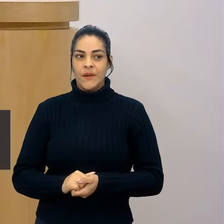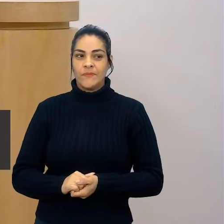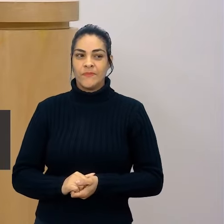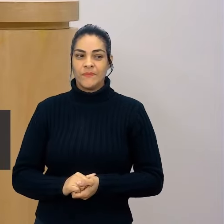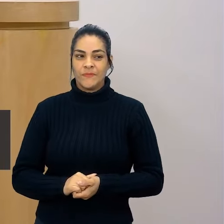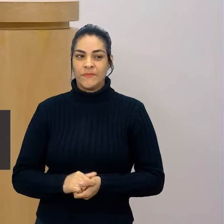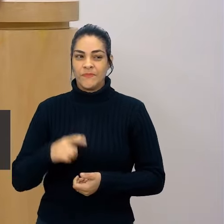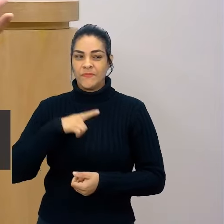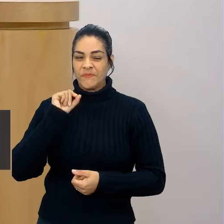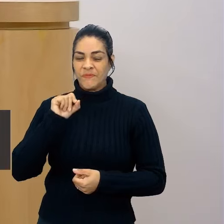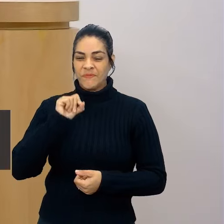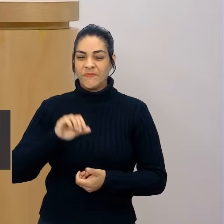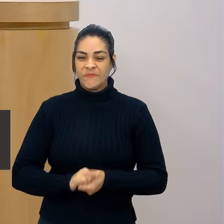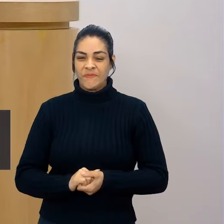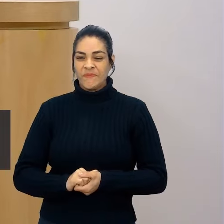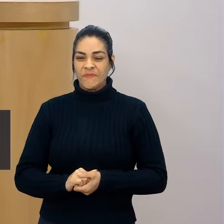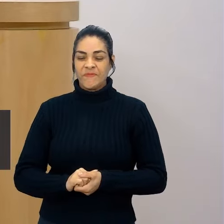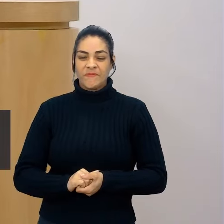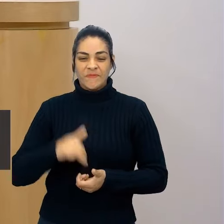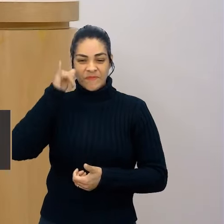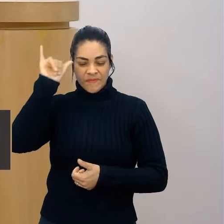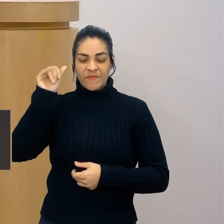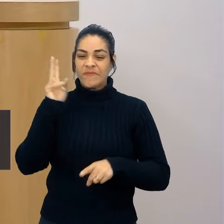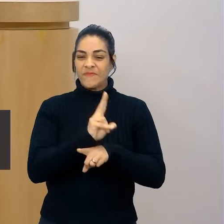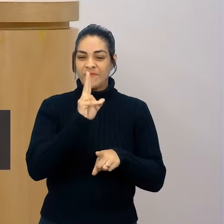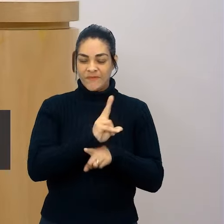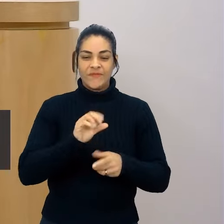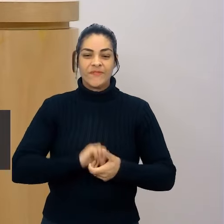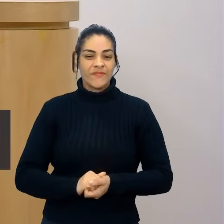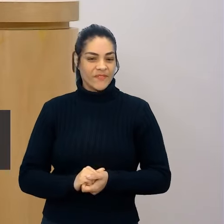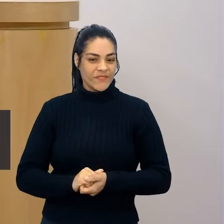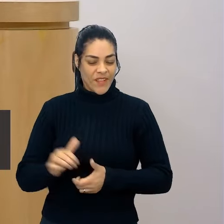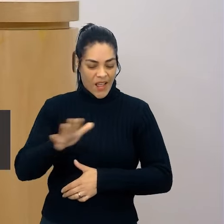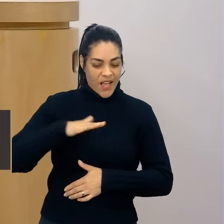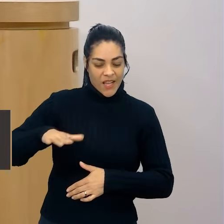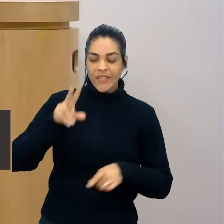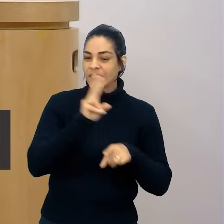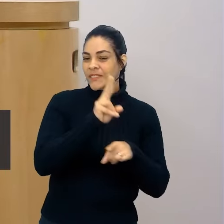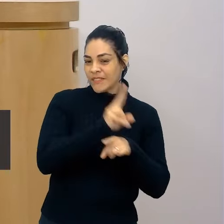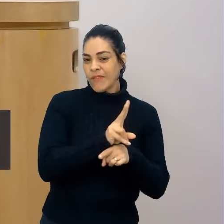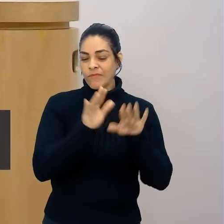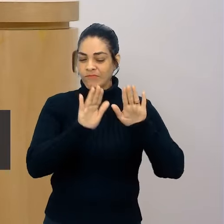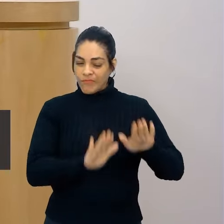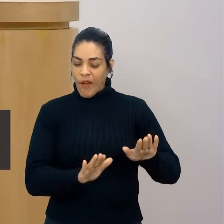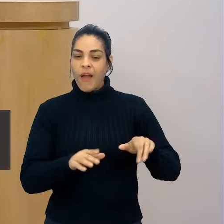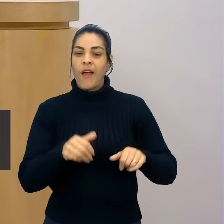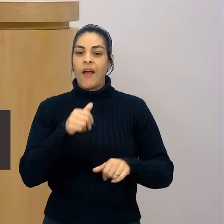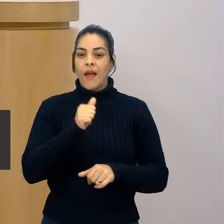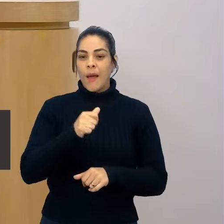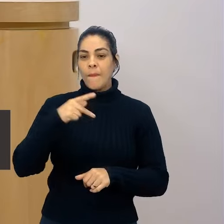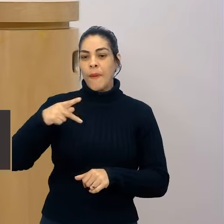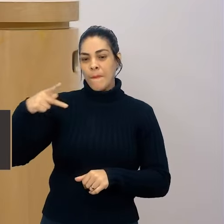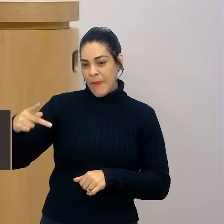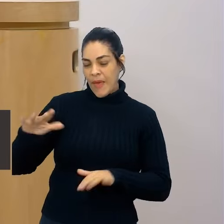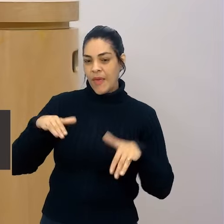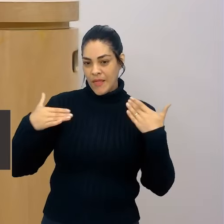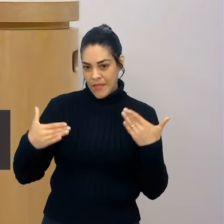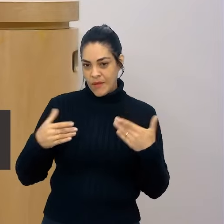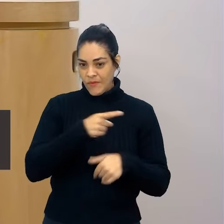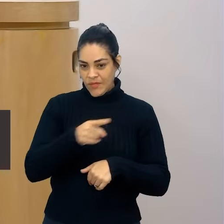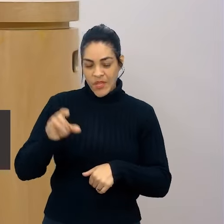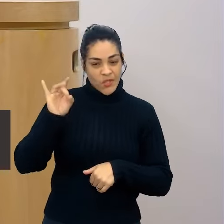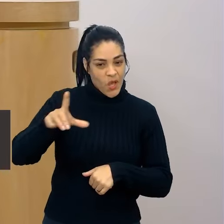fala, por exemplo, em preservar, né? Tinha um outro vídeo falando sobre área de preservação permanente. APP. APP. Então, se